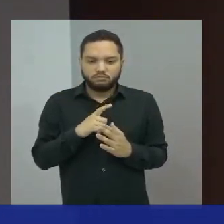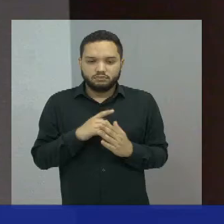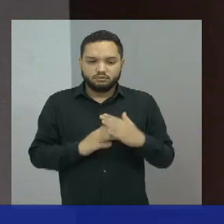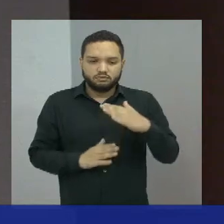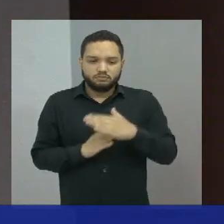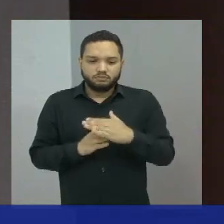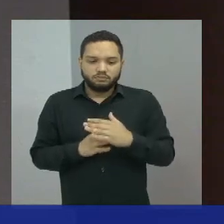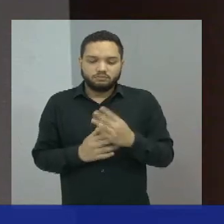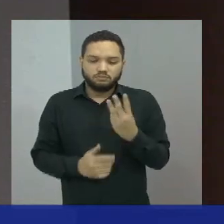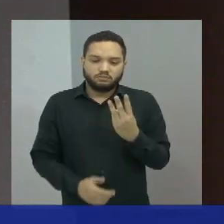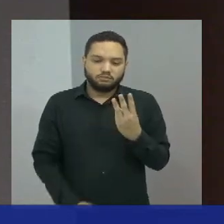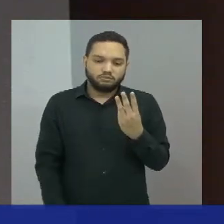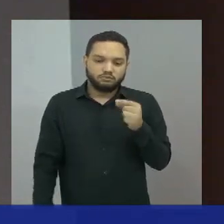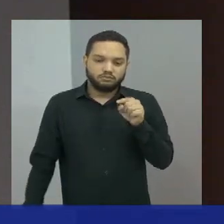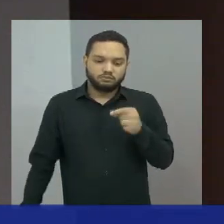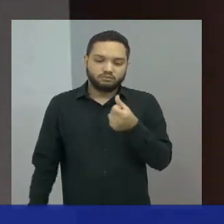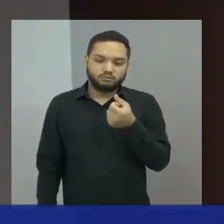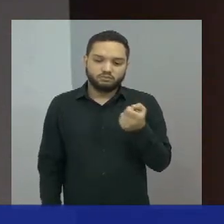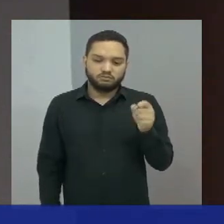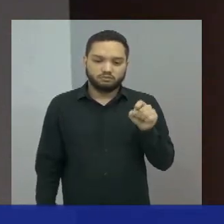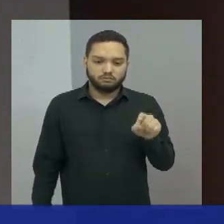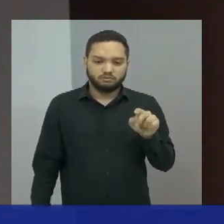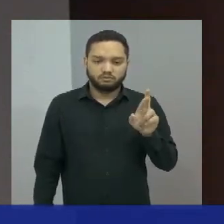3 milhões e 600 mil.